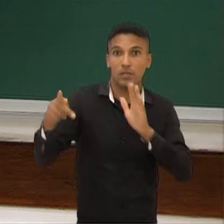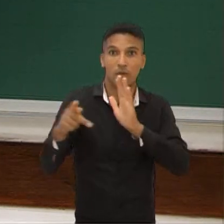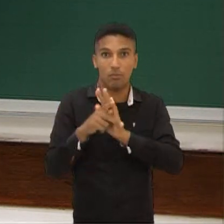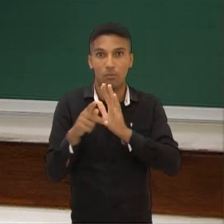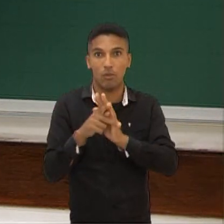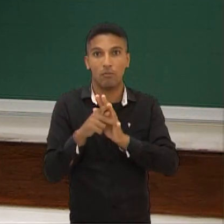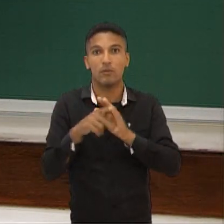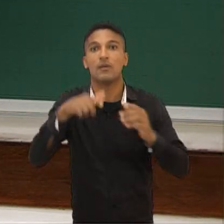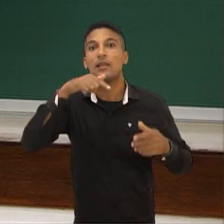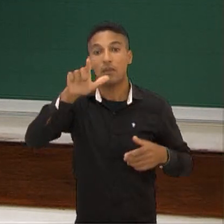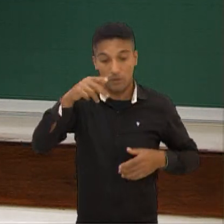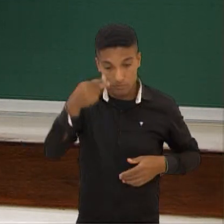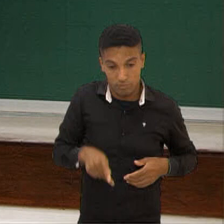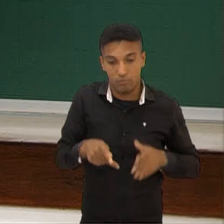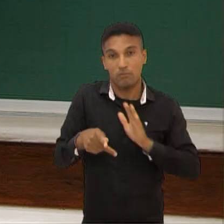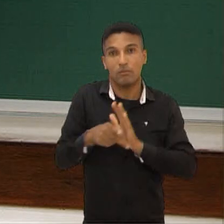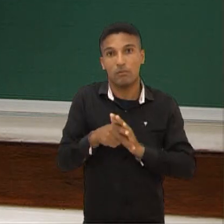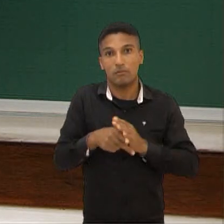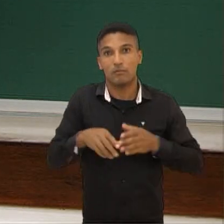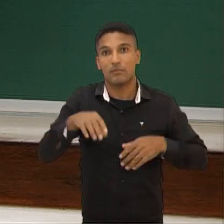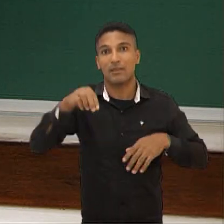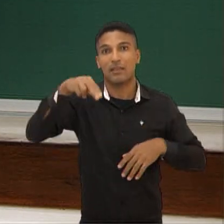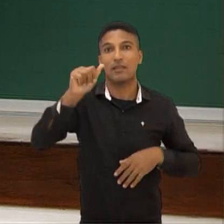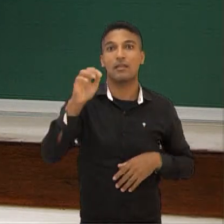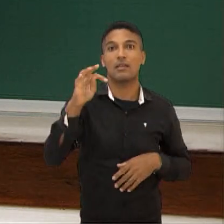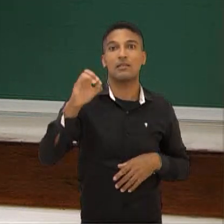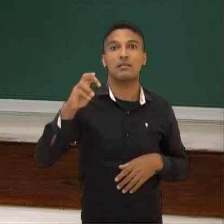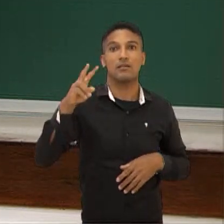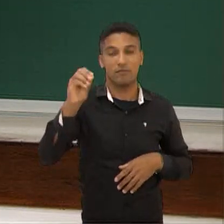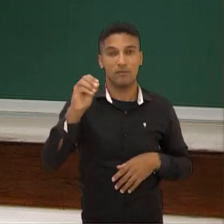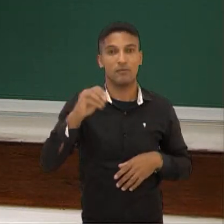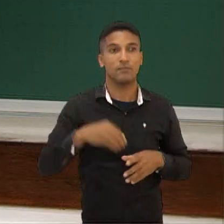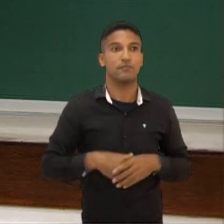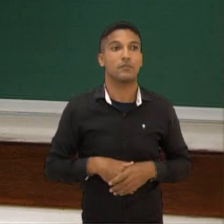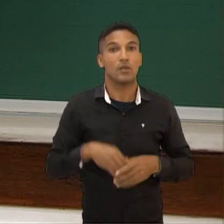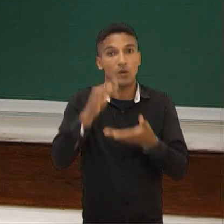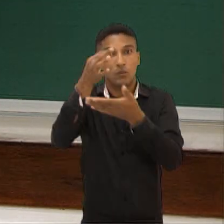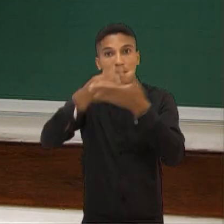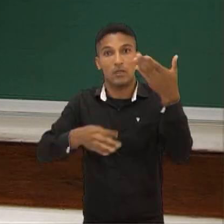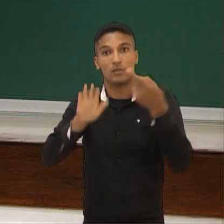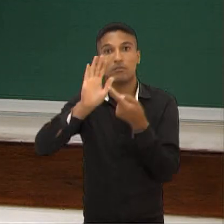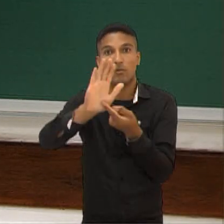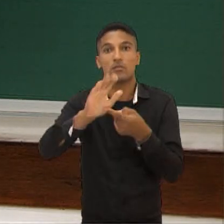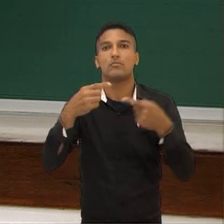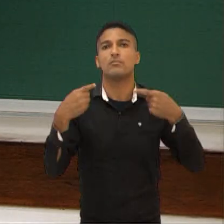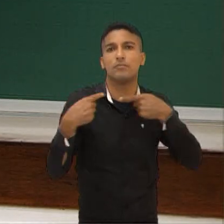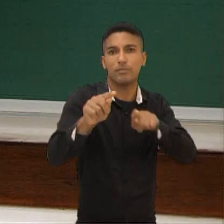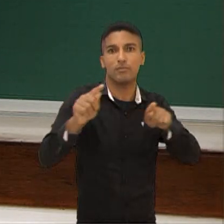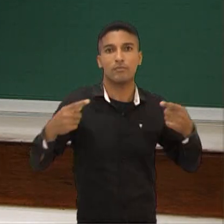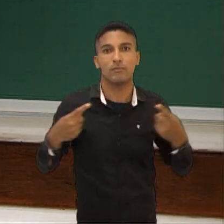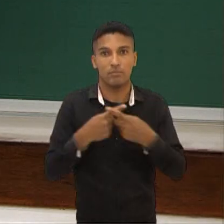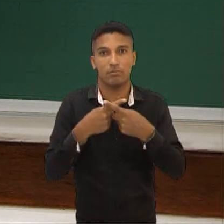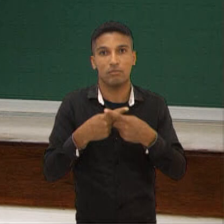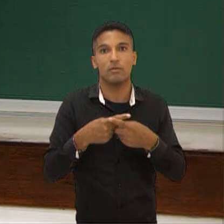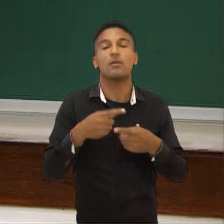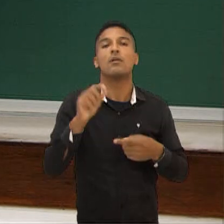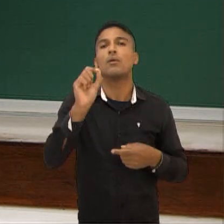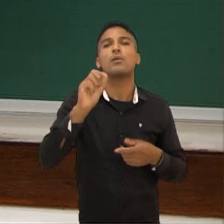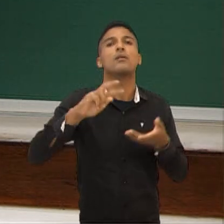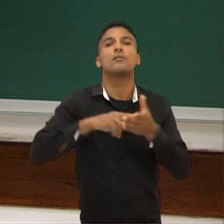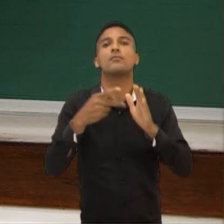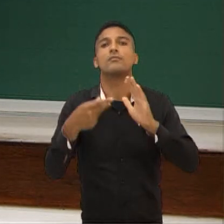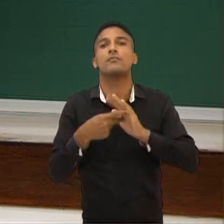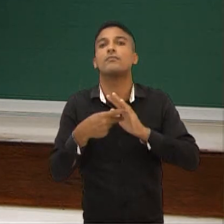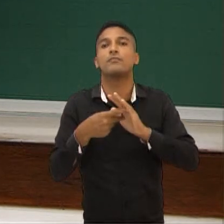do Idioma Nativo. Em Lima, no texto, o desafio apontado em relação a essa questão é... Então, o que o